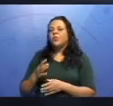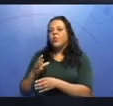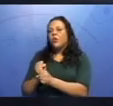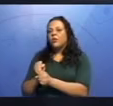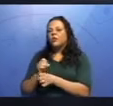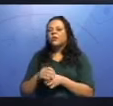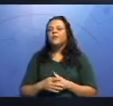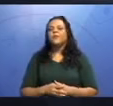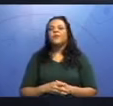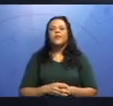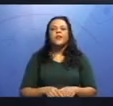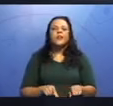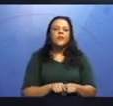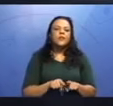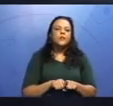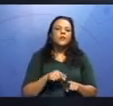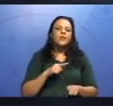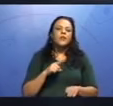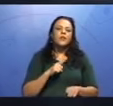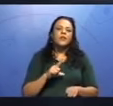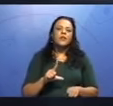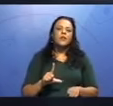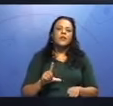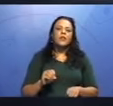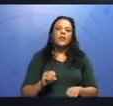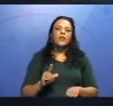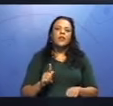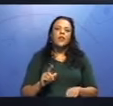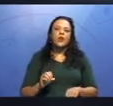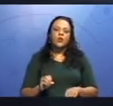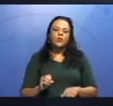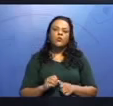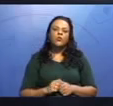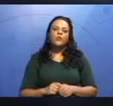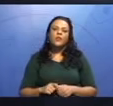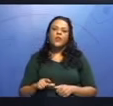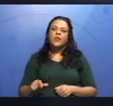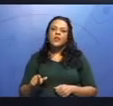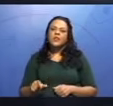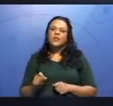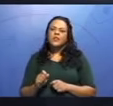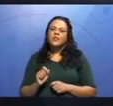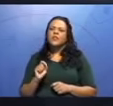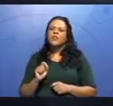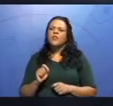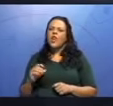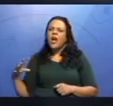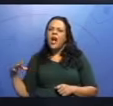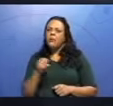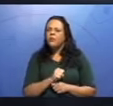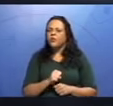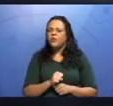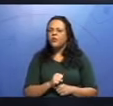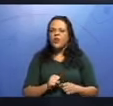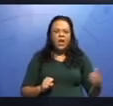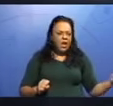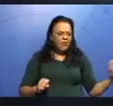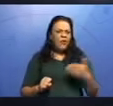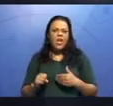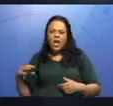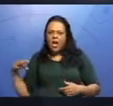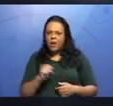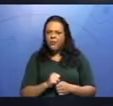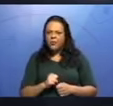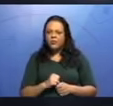Logo também é advérbio quando também é um advérbio quando significa com urgência. Venha logo, estou com